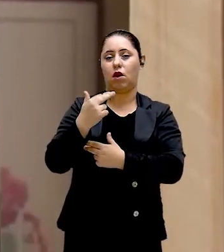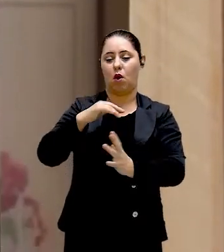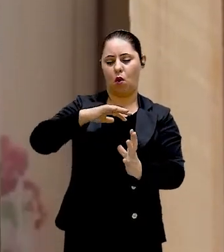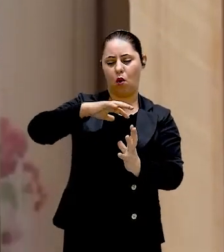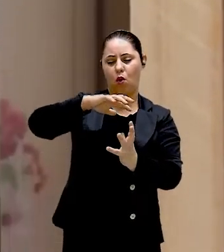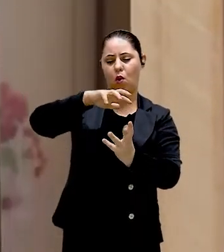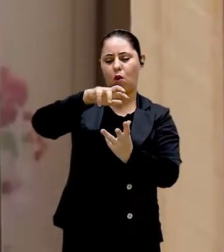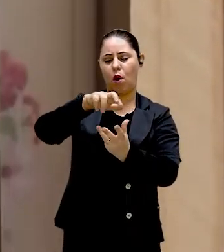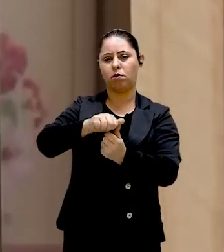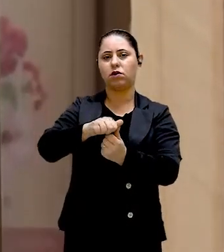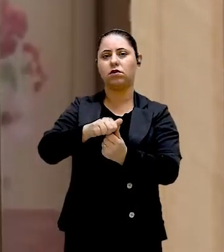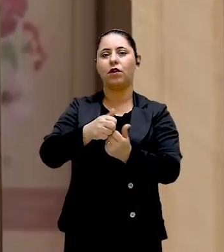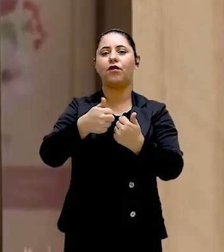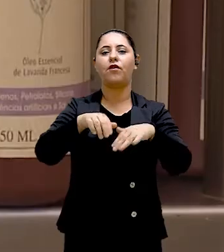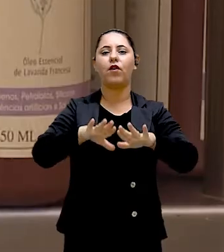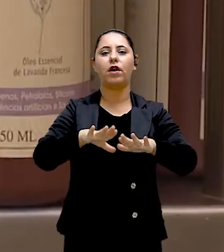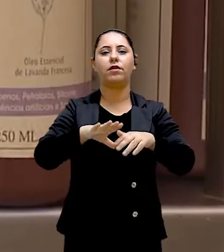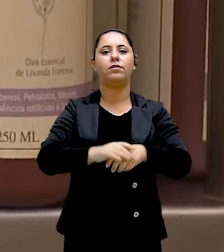ficar.